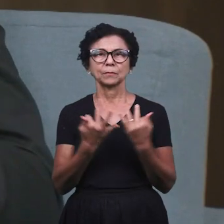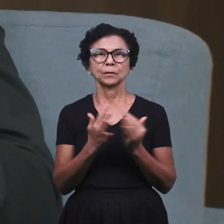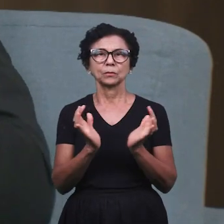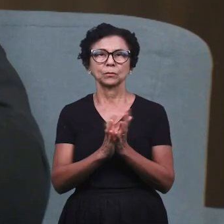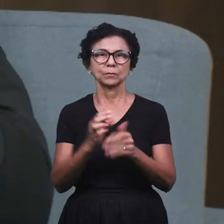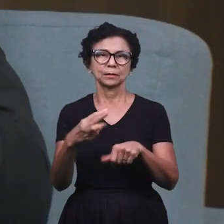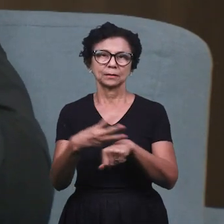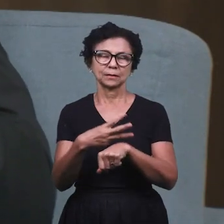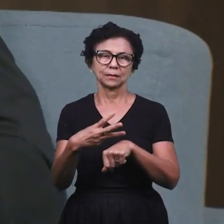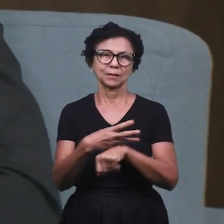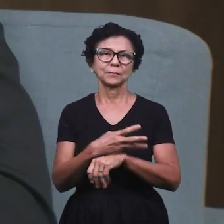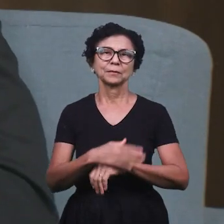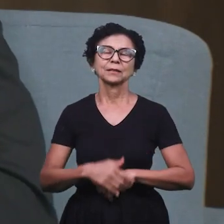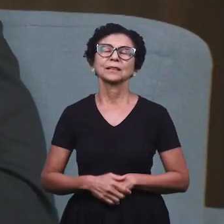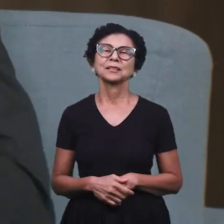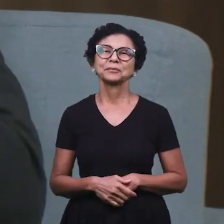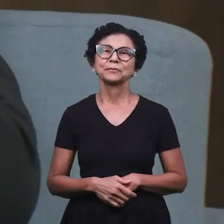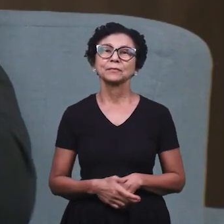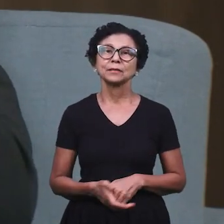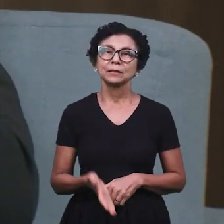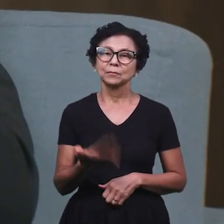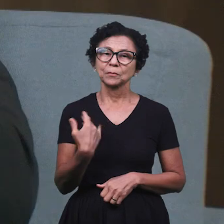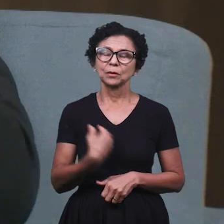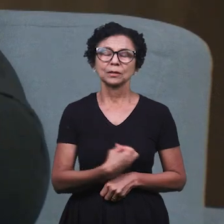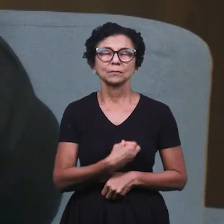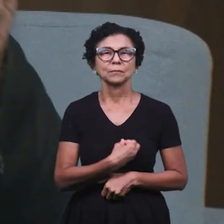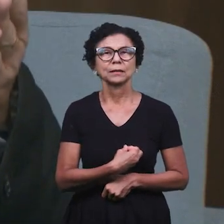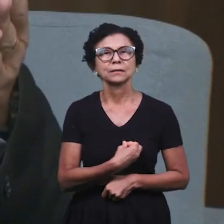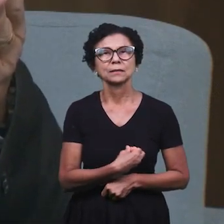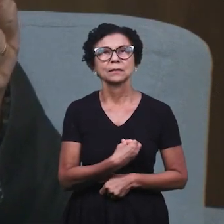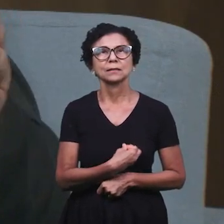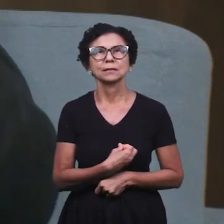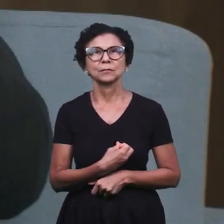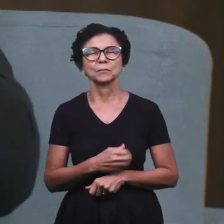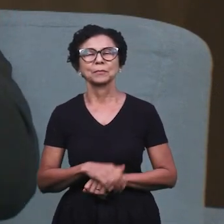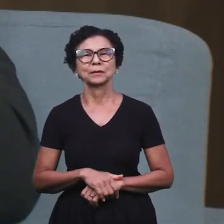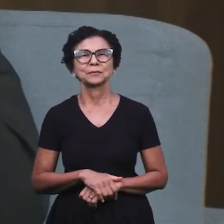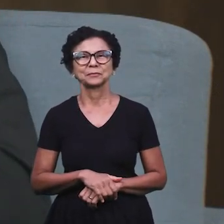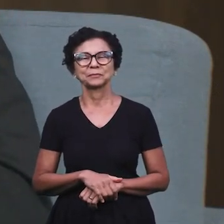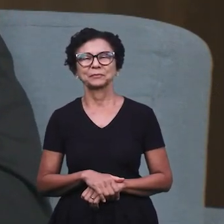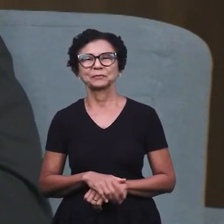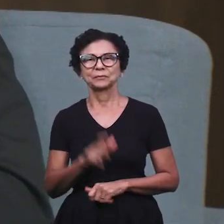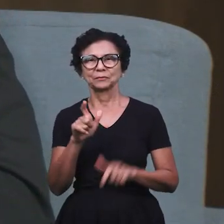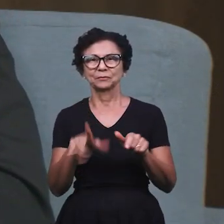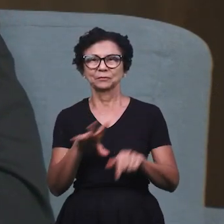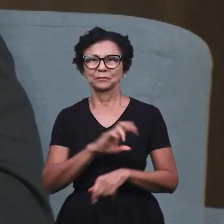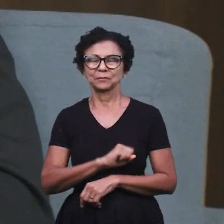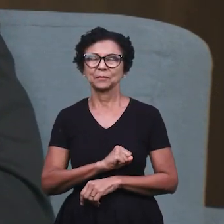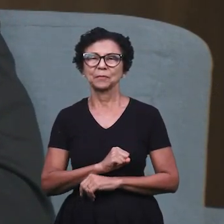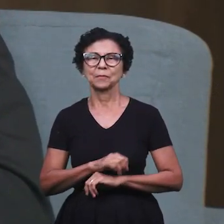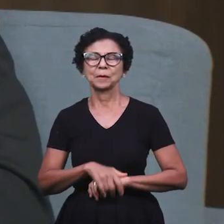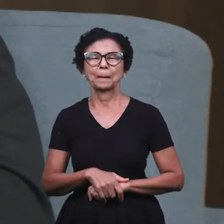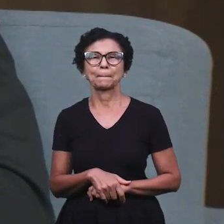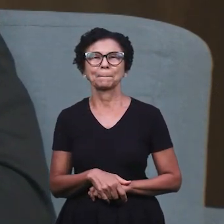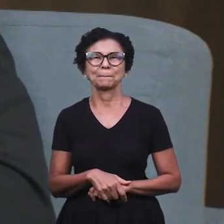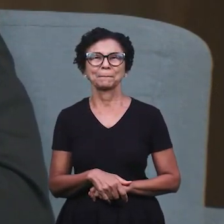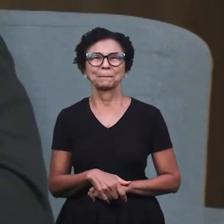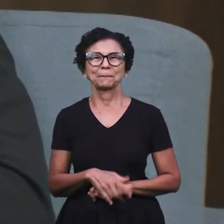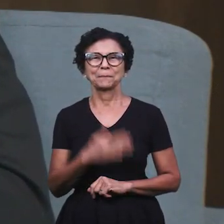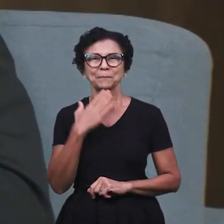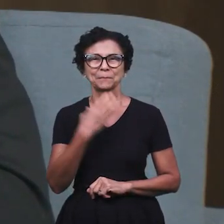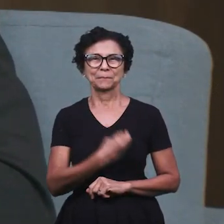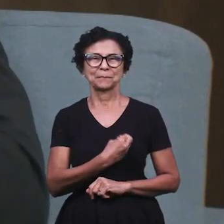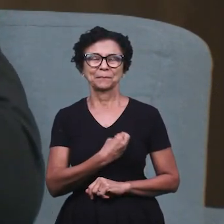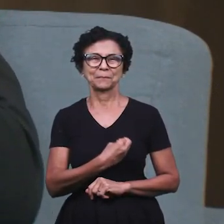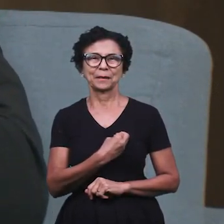grupos de WhatsApp que nós falamos aqui hoje. Participa, todos aqueles que você ama, manda para eles participarem também conosco